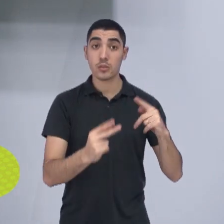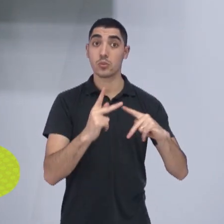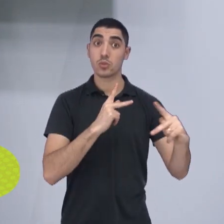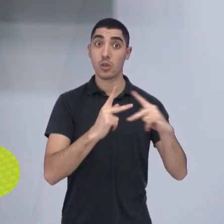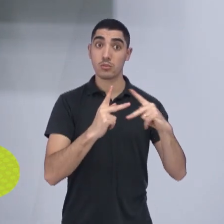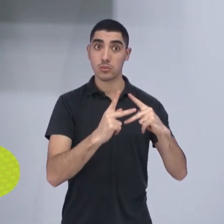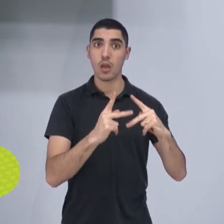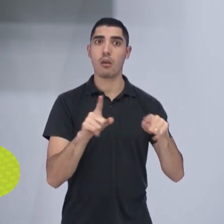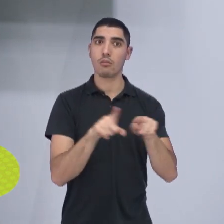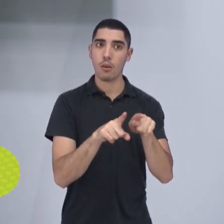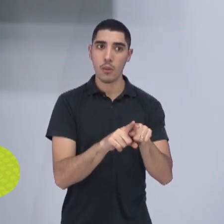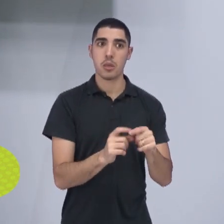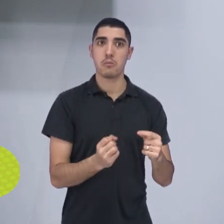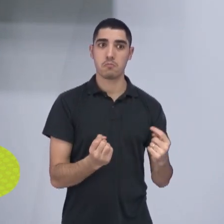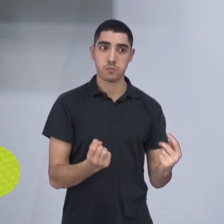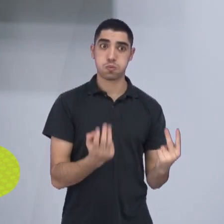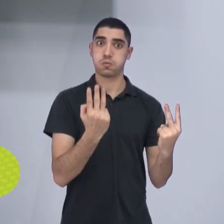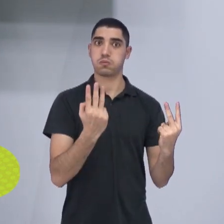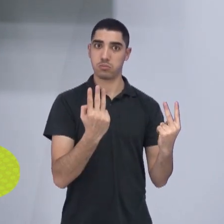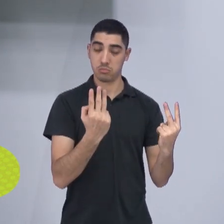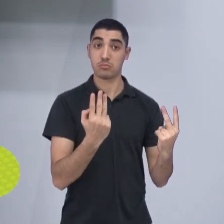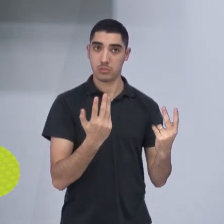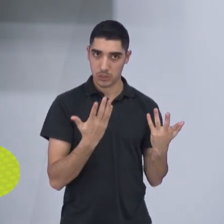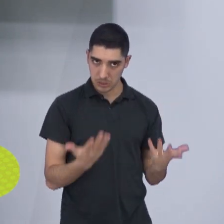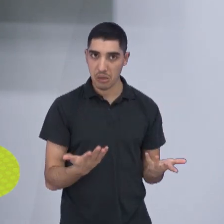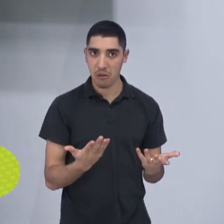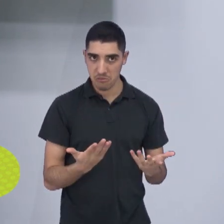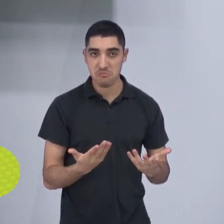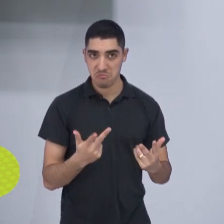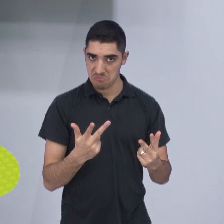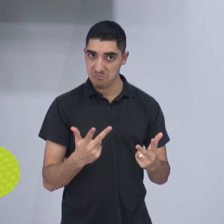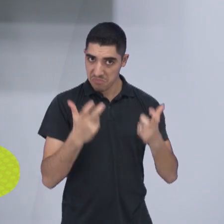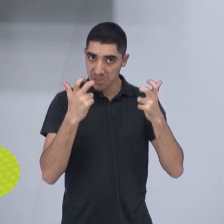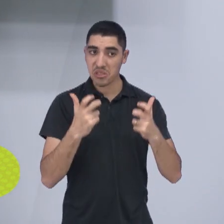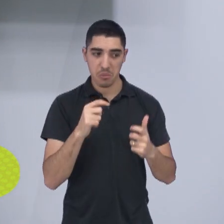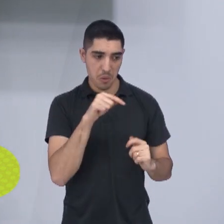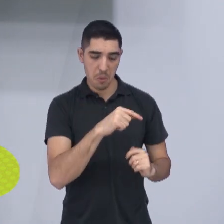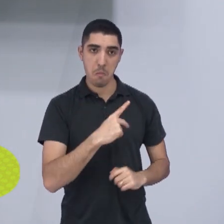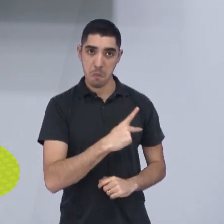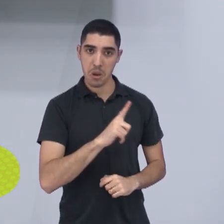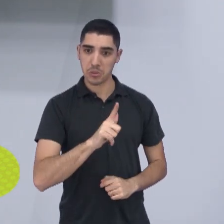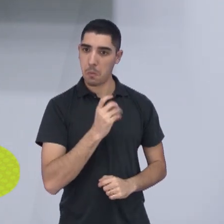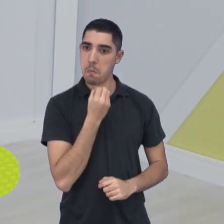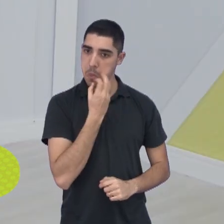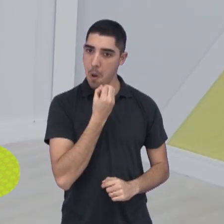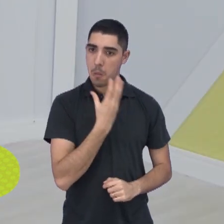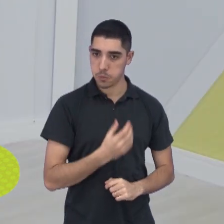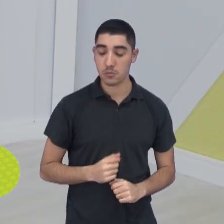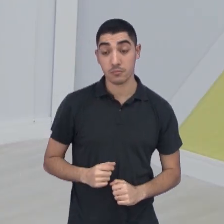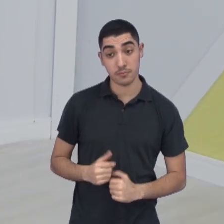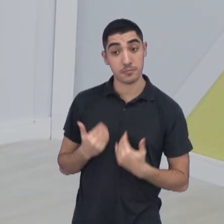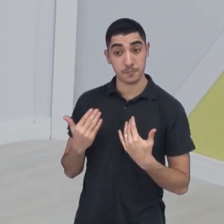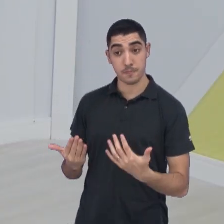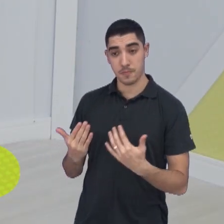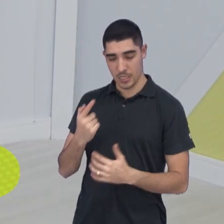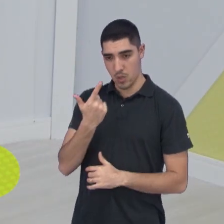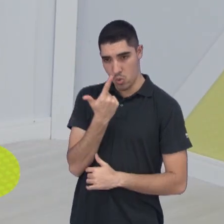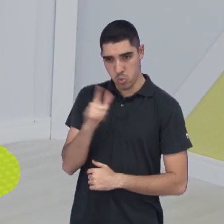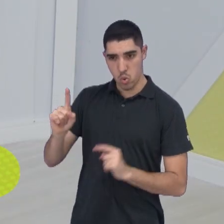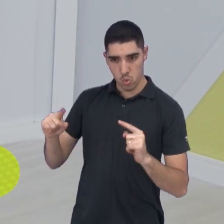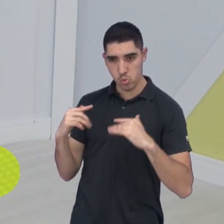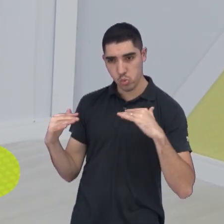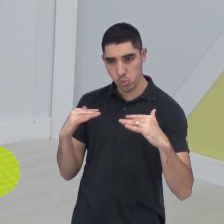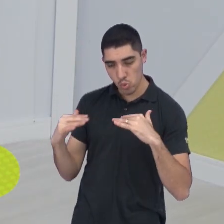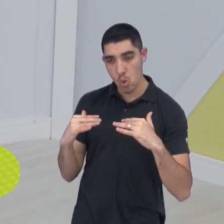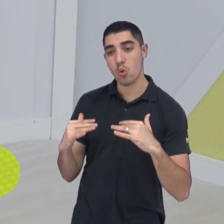também o São José. Então, 2 grandes atuações do time de Praia Grande. Pois é, próximo jogo então, como você bem falou na